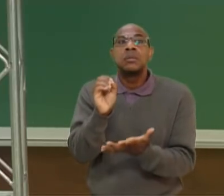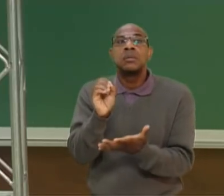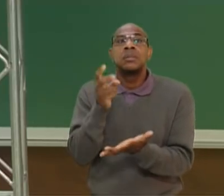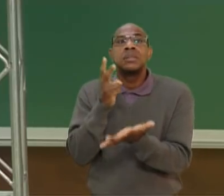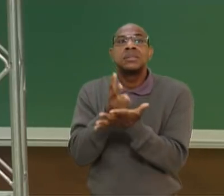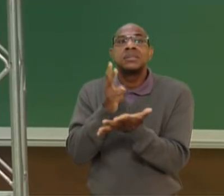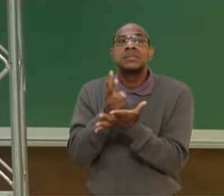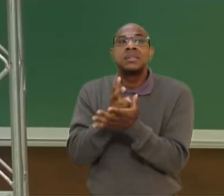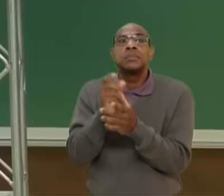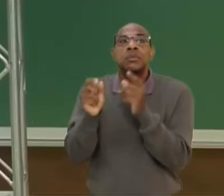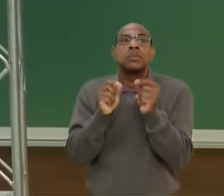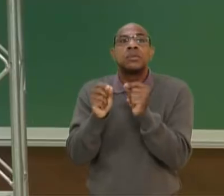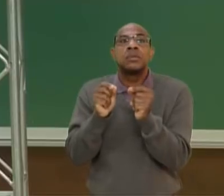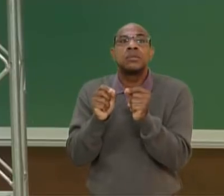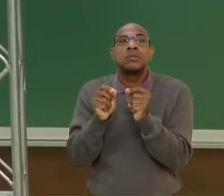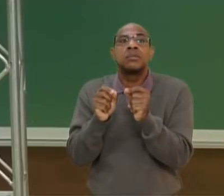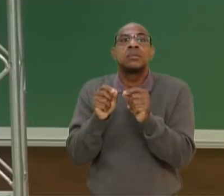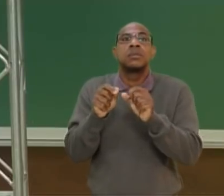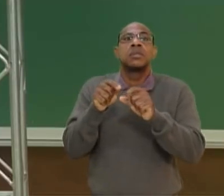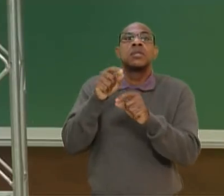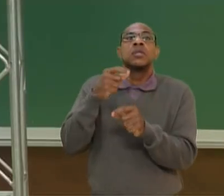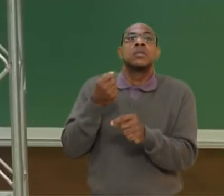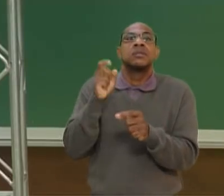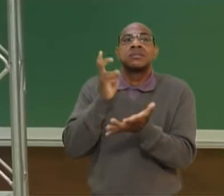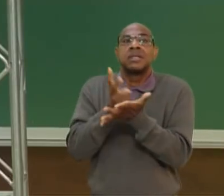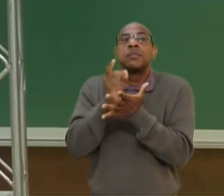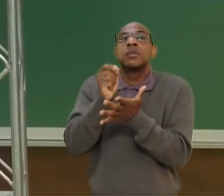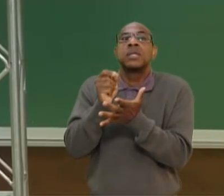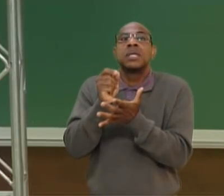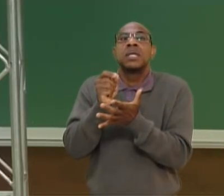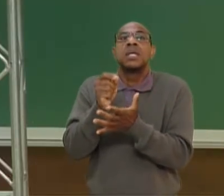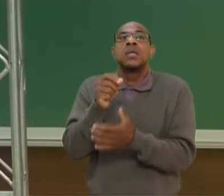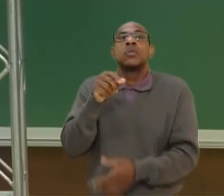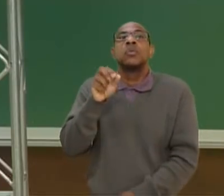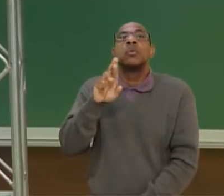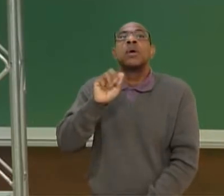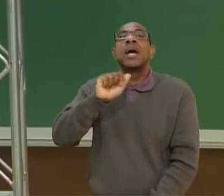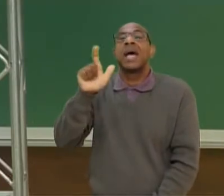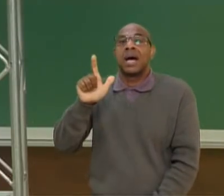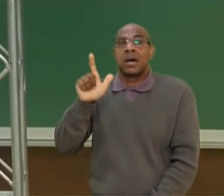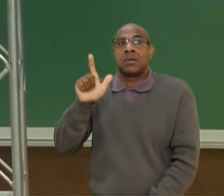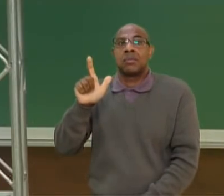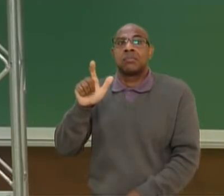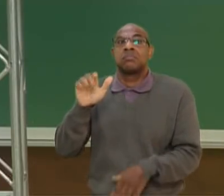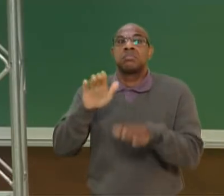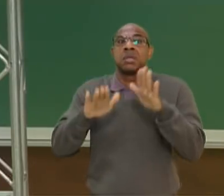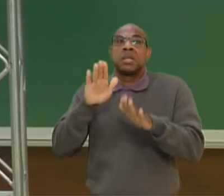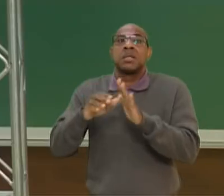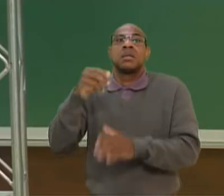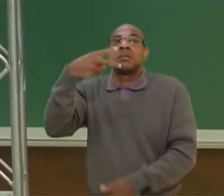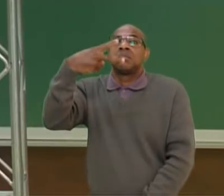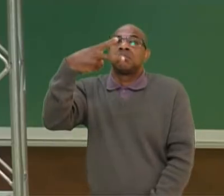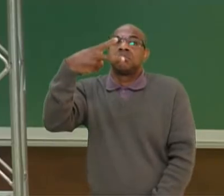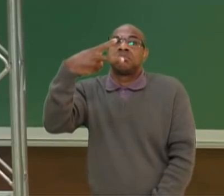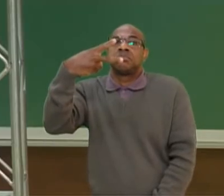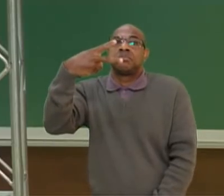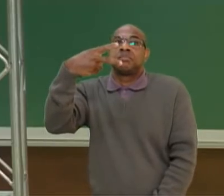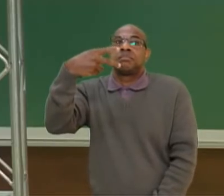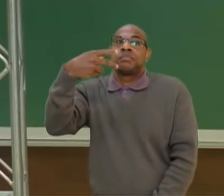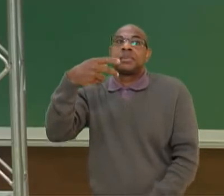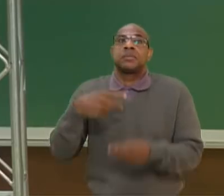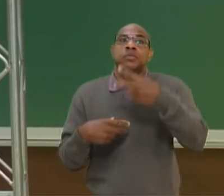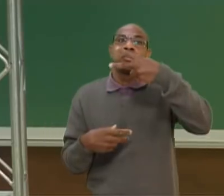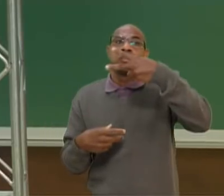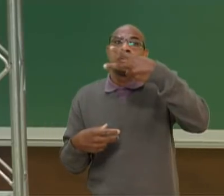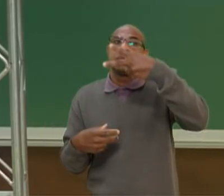sempre no semi-eixo dos reais e esse ângulo pode variar de zero até